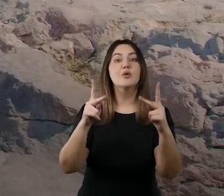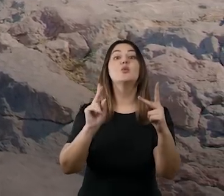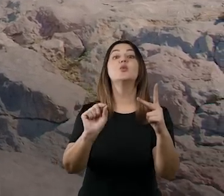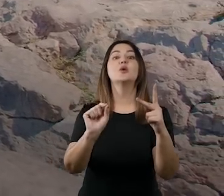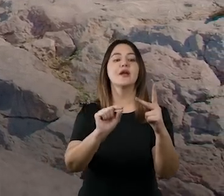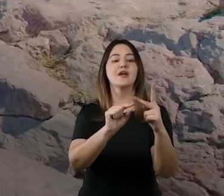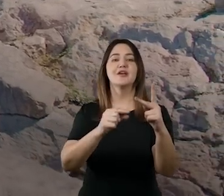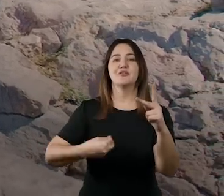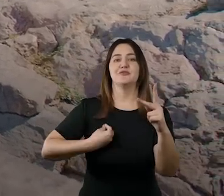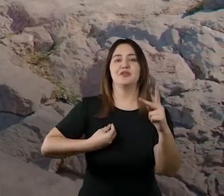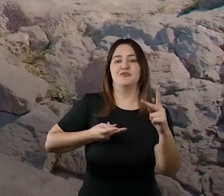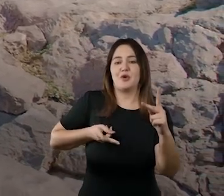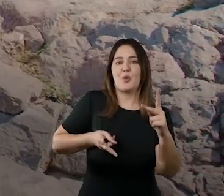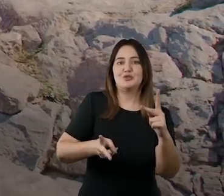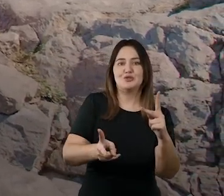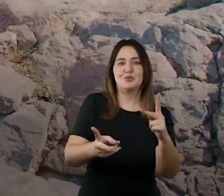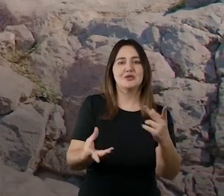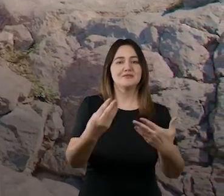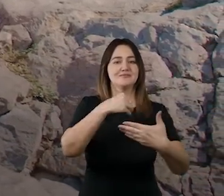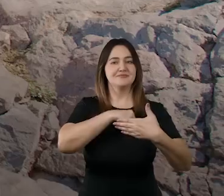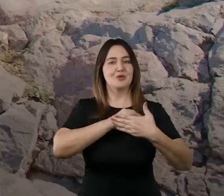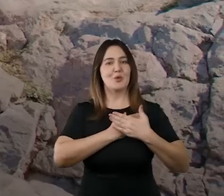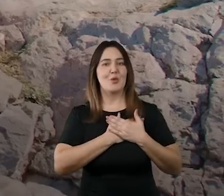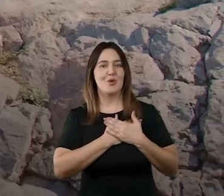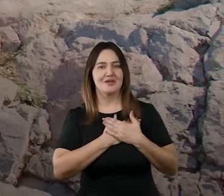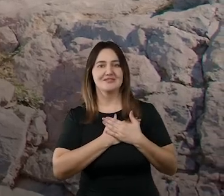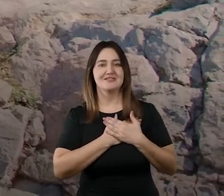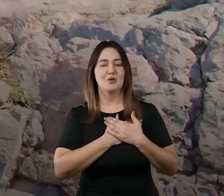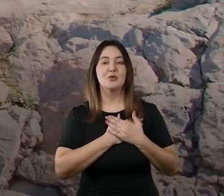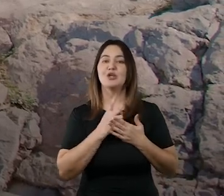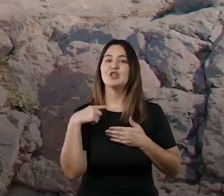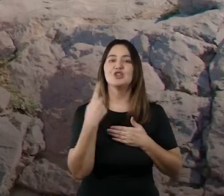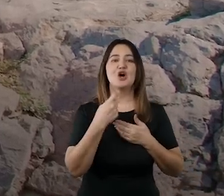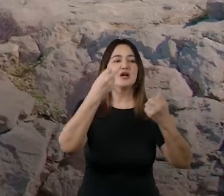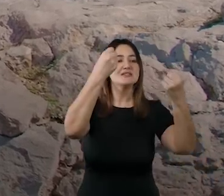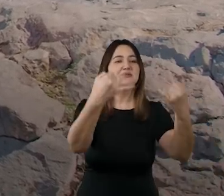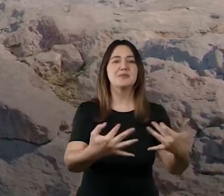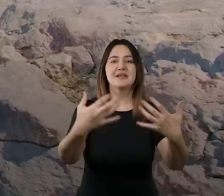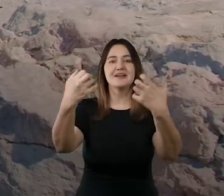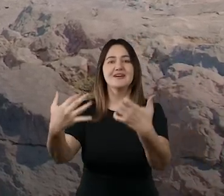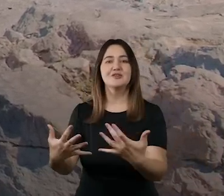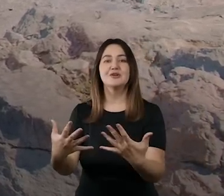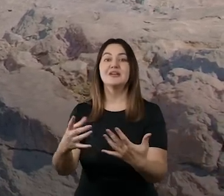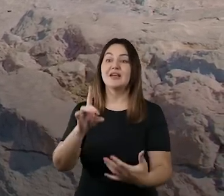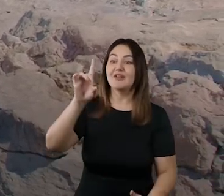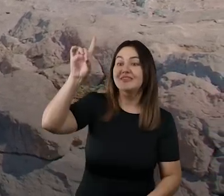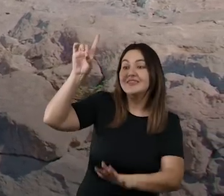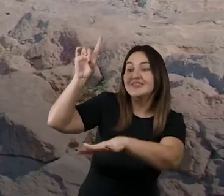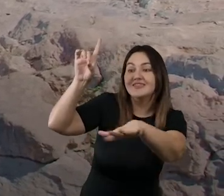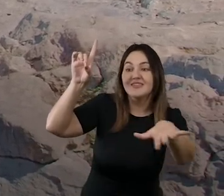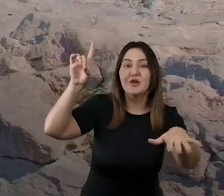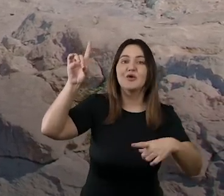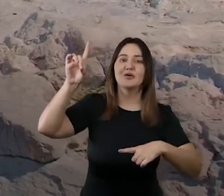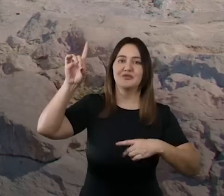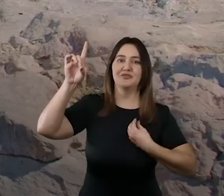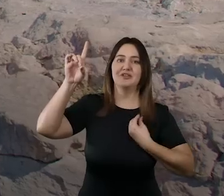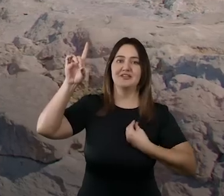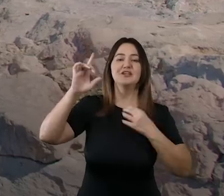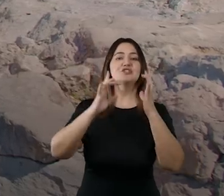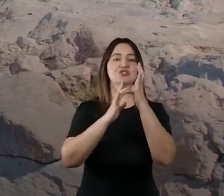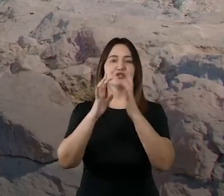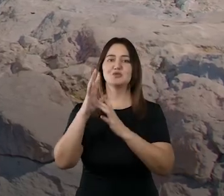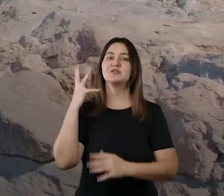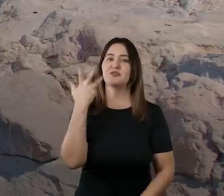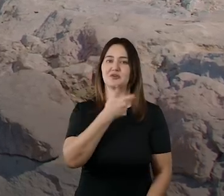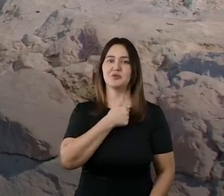viva e estará sempre em nosso coração, pregando ao mundo que Deus existe e Jesus é o Salvador até a